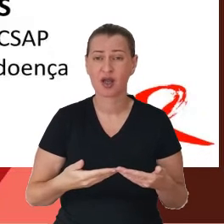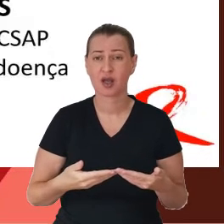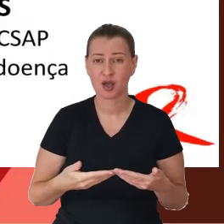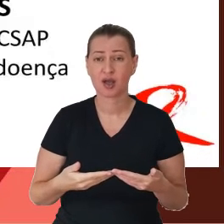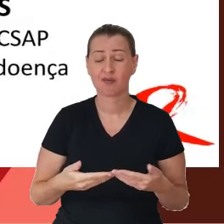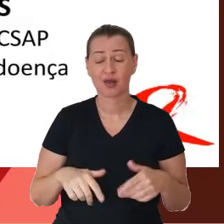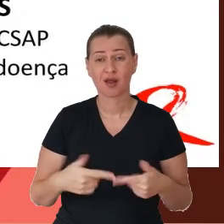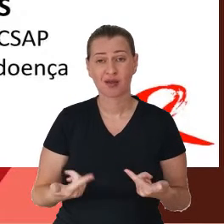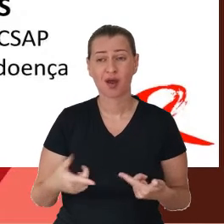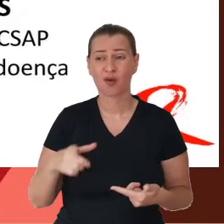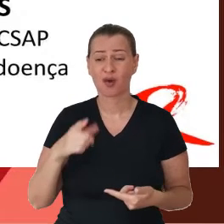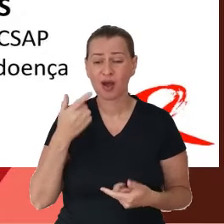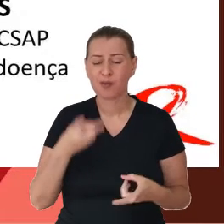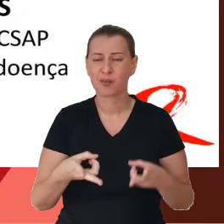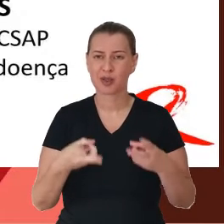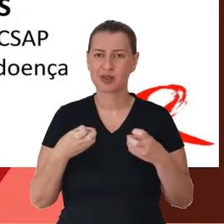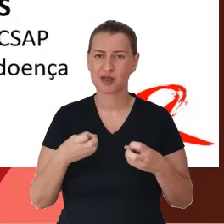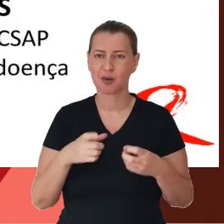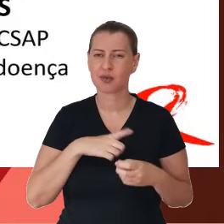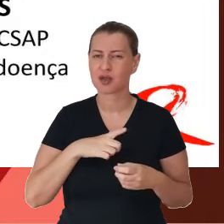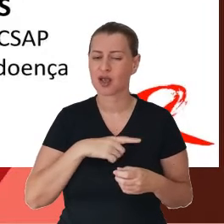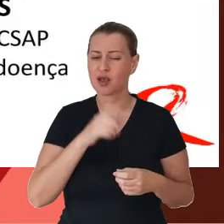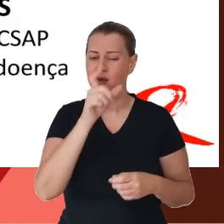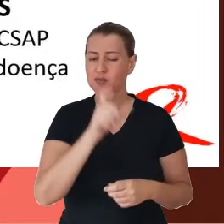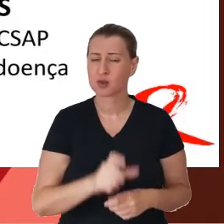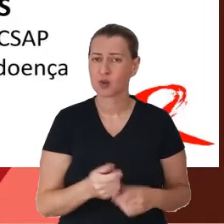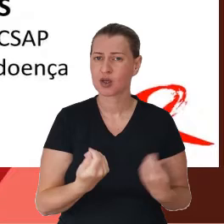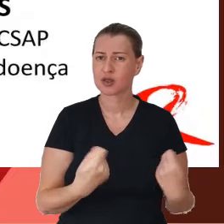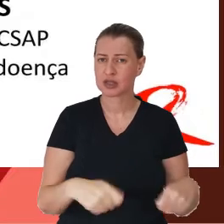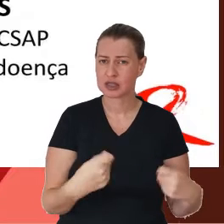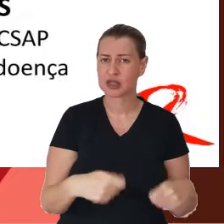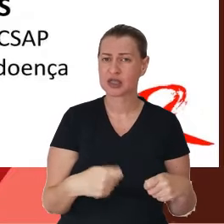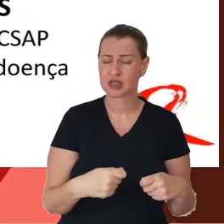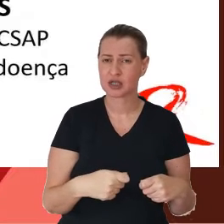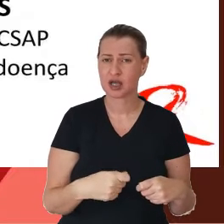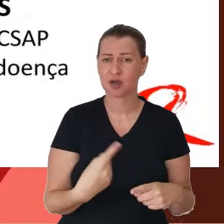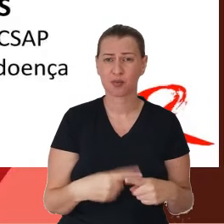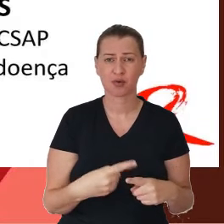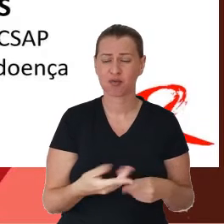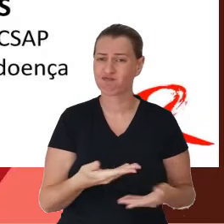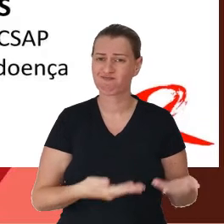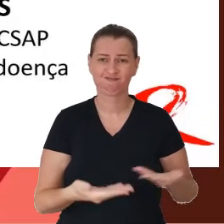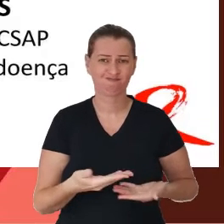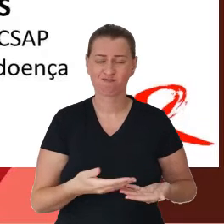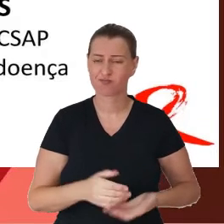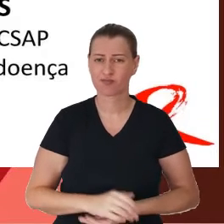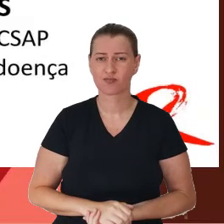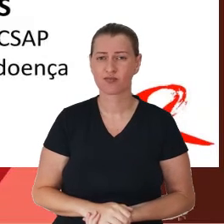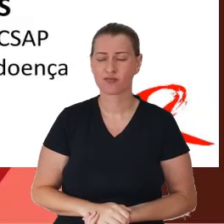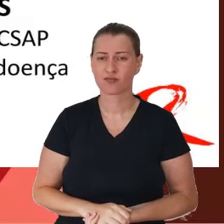uma lacuna ali de necessidades dessas pessoas que acaba não sendo absorvida, né?